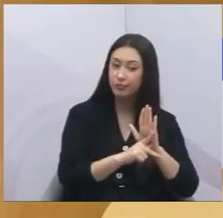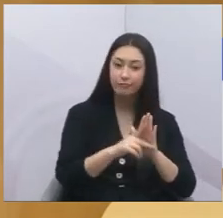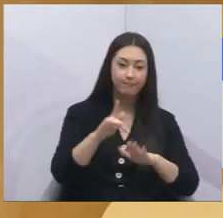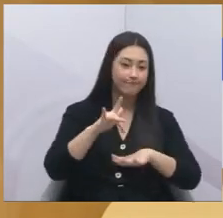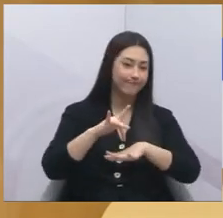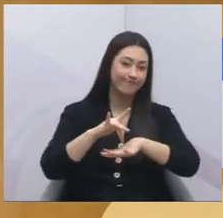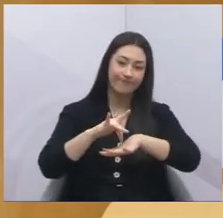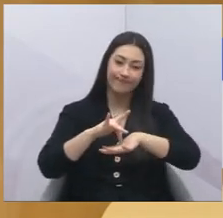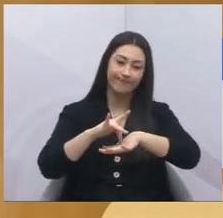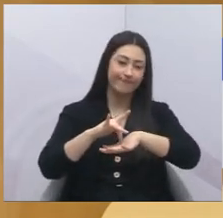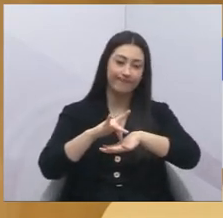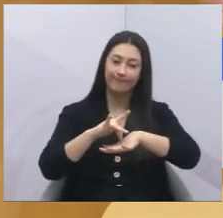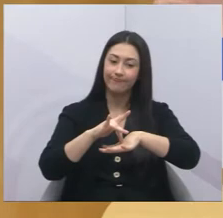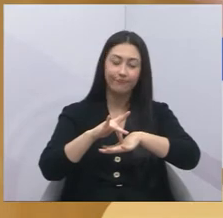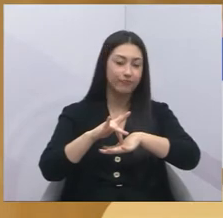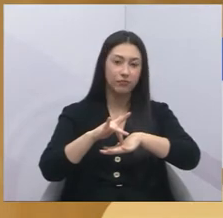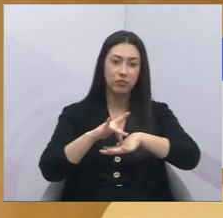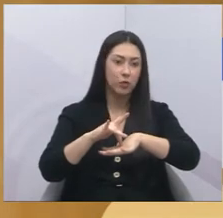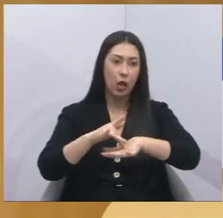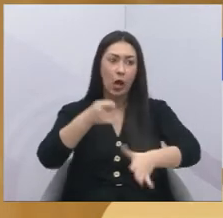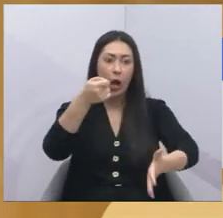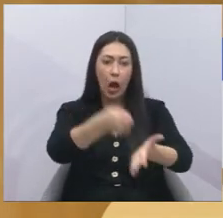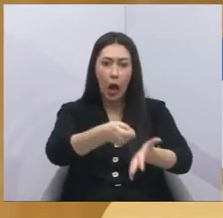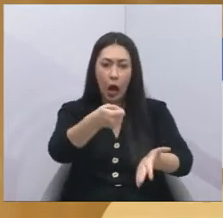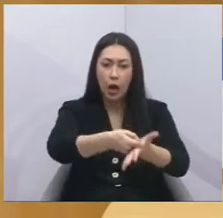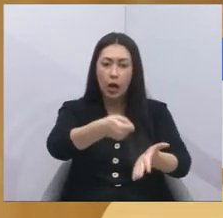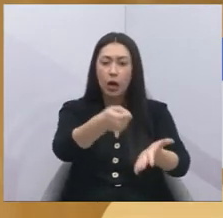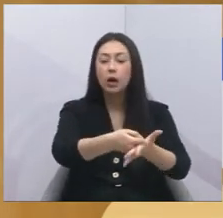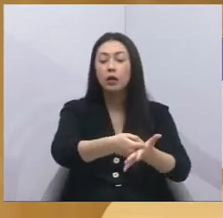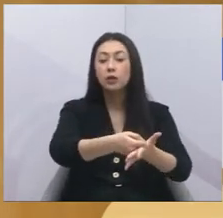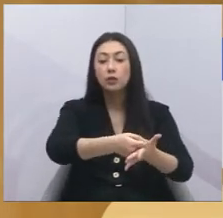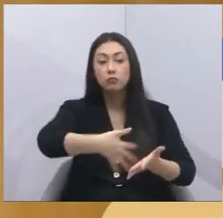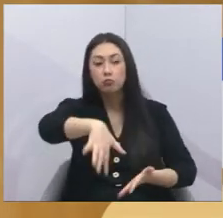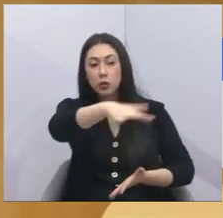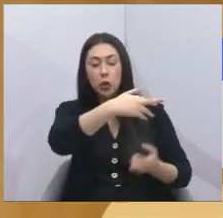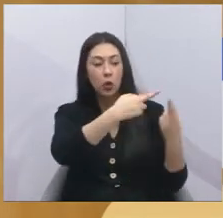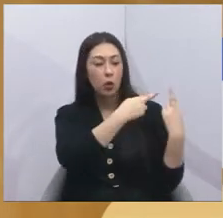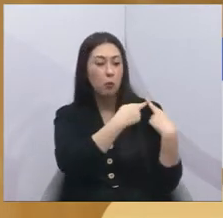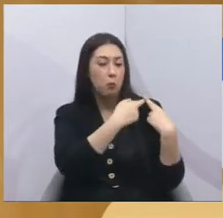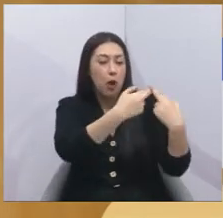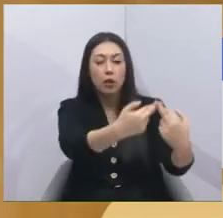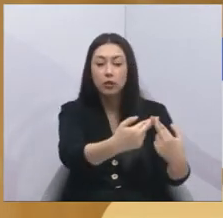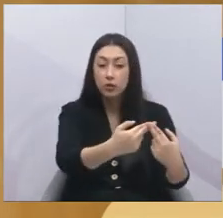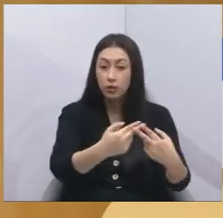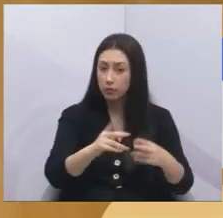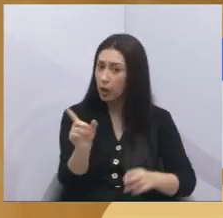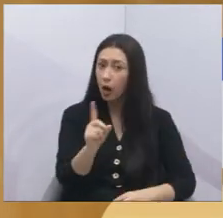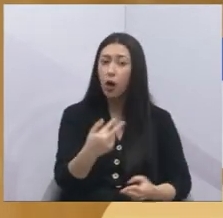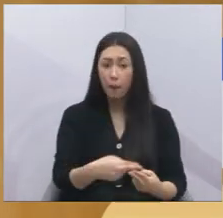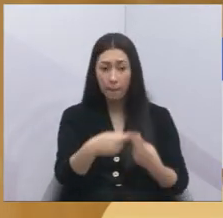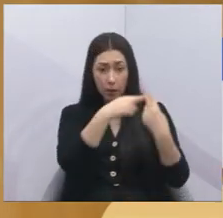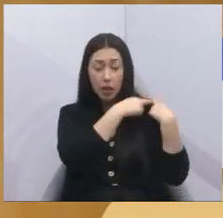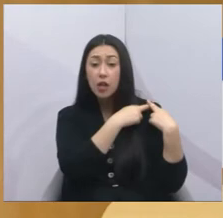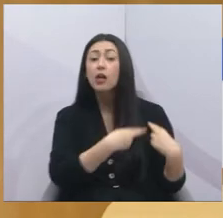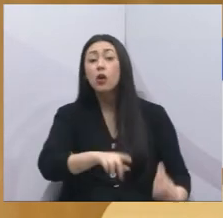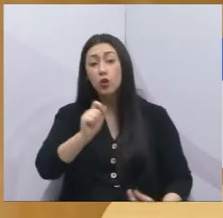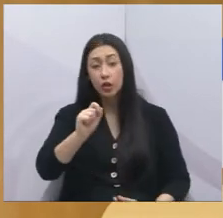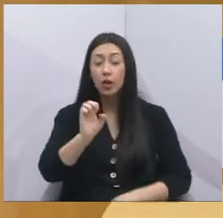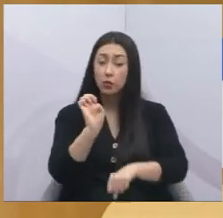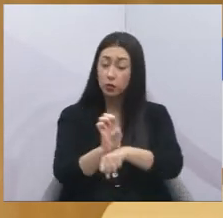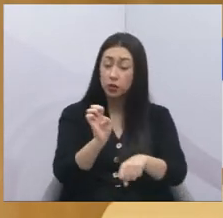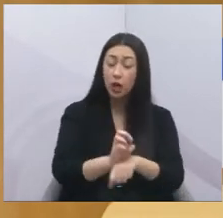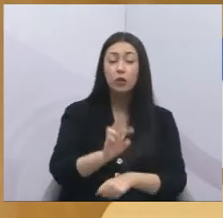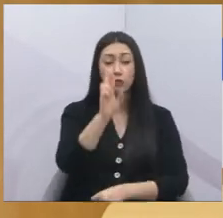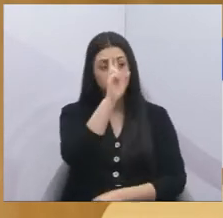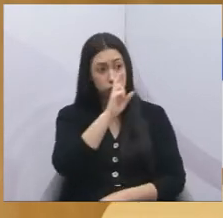absurdo. Imputar aos comerciantes dessa cidade uma responsabilidade que é do Estado, de fiscalizar e cuidar